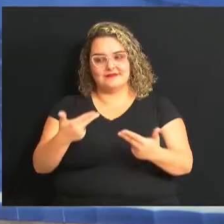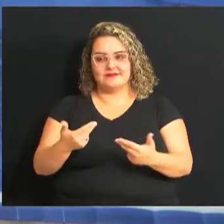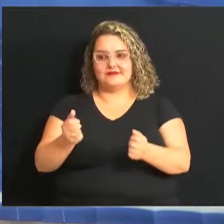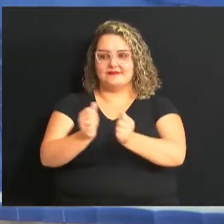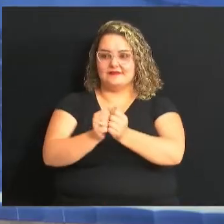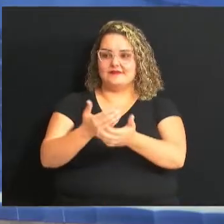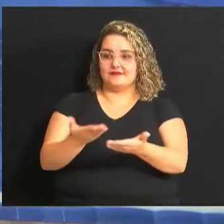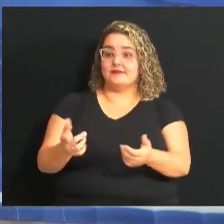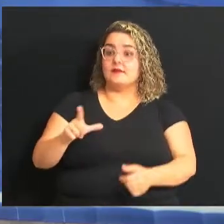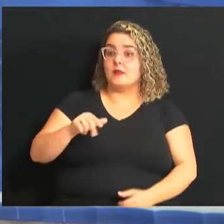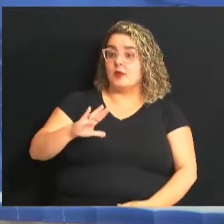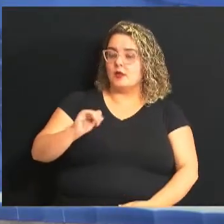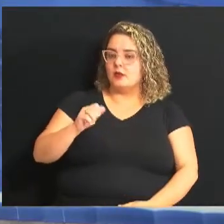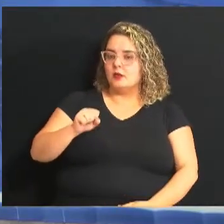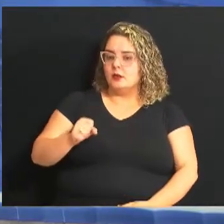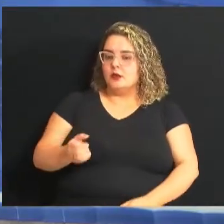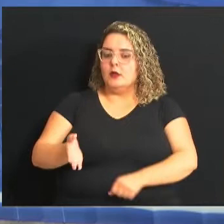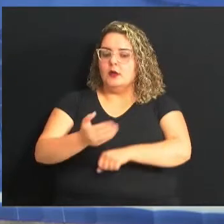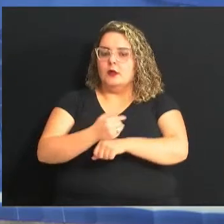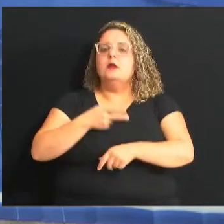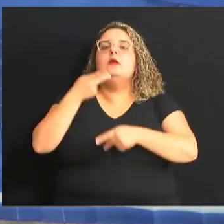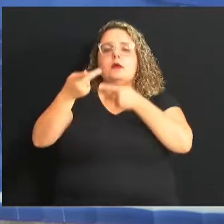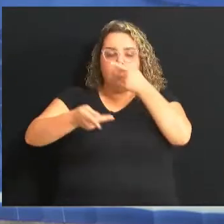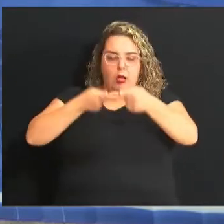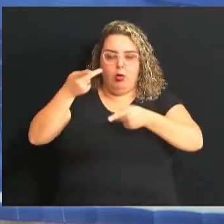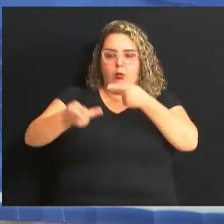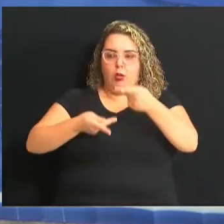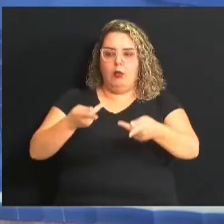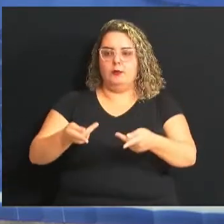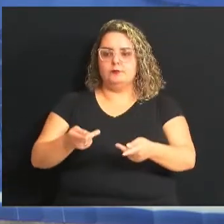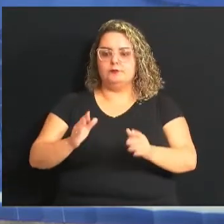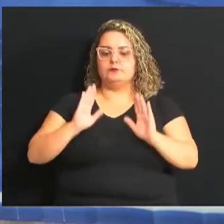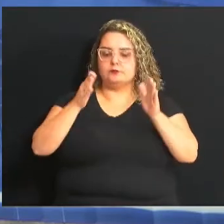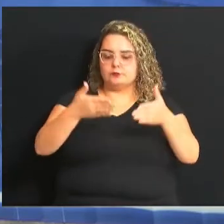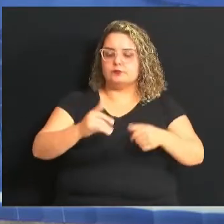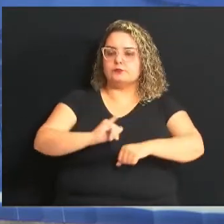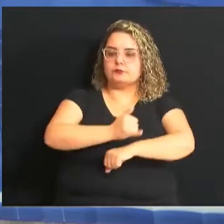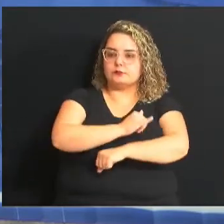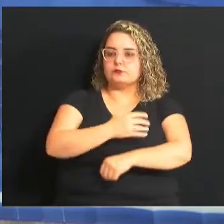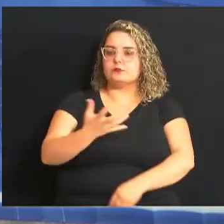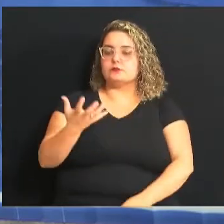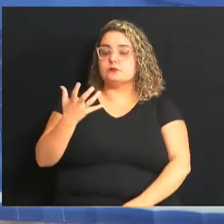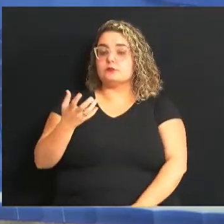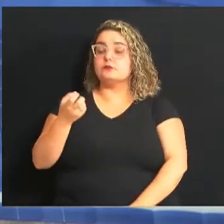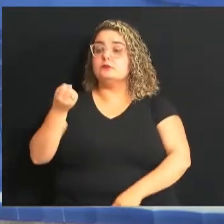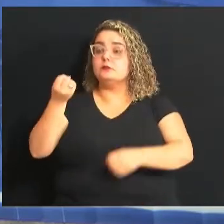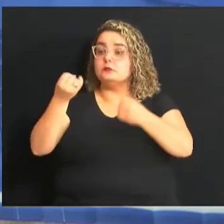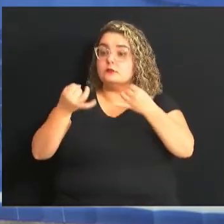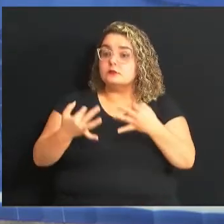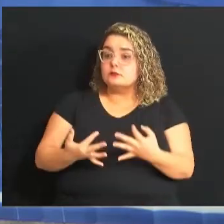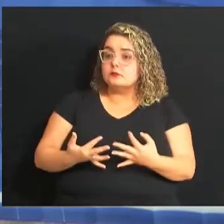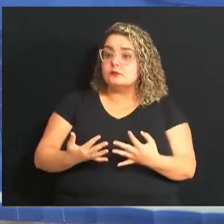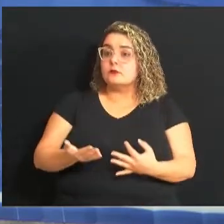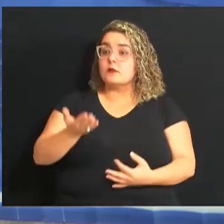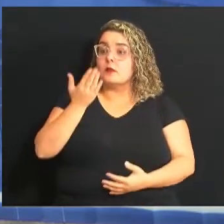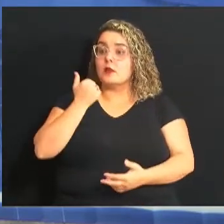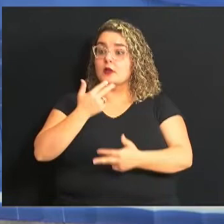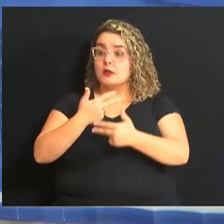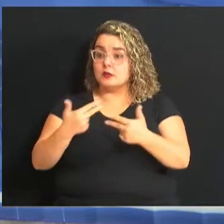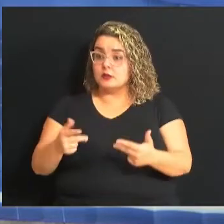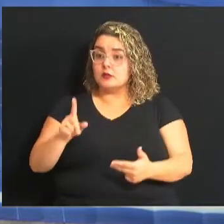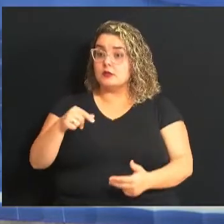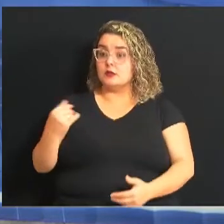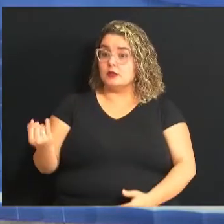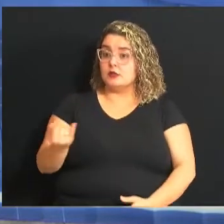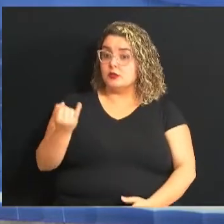da gente começar a falar então mais voltado para a obesidade, eu queria que você explicasse, né? A alimentação é